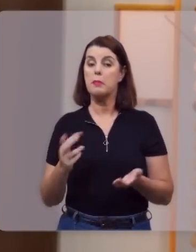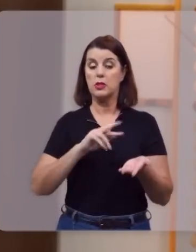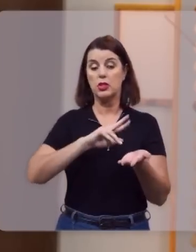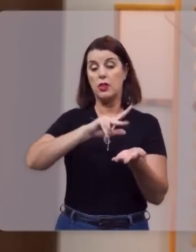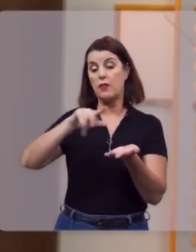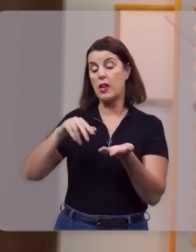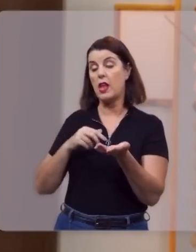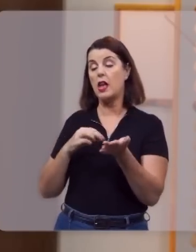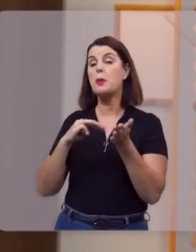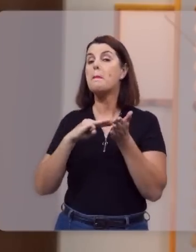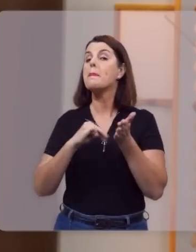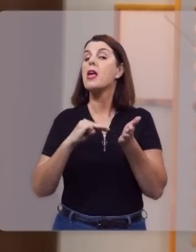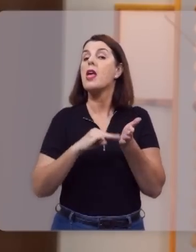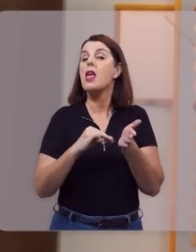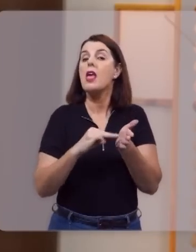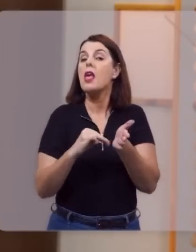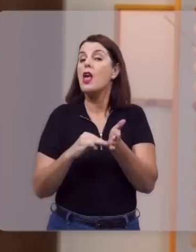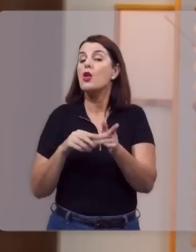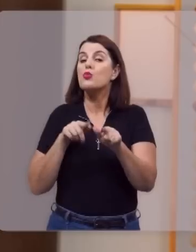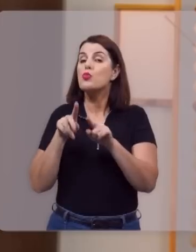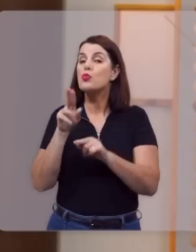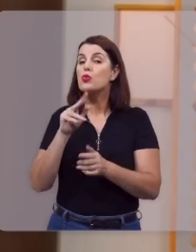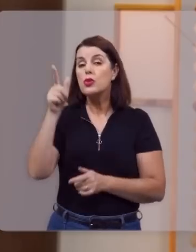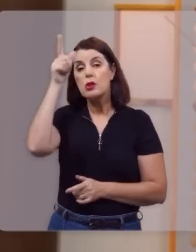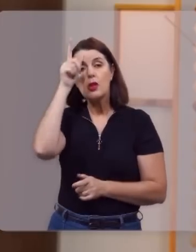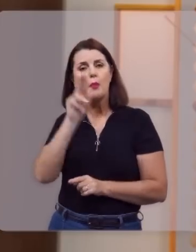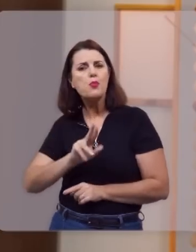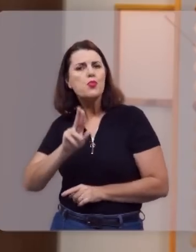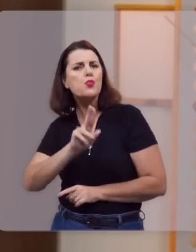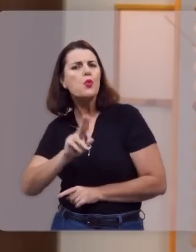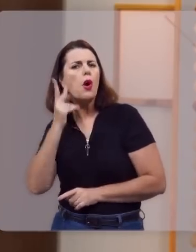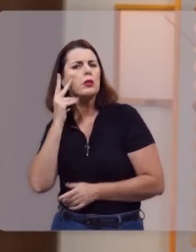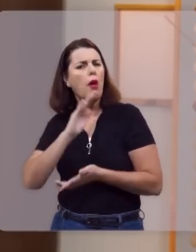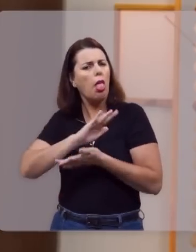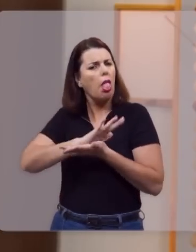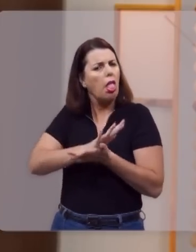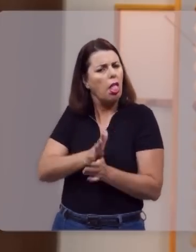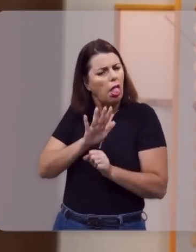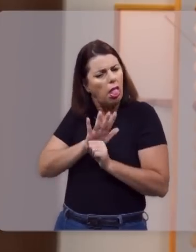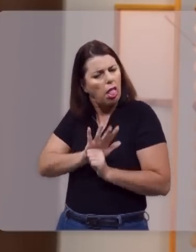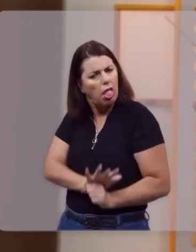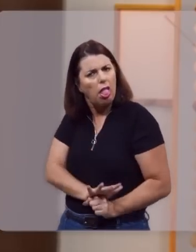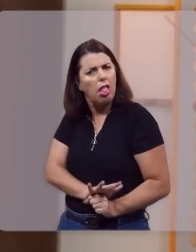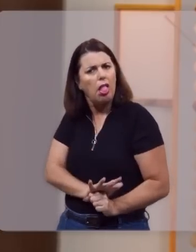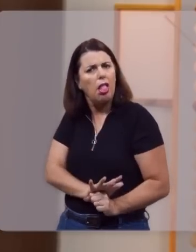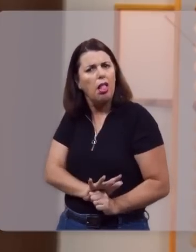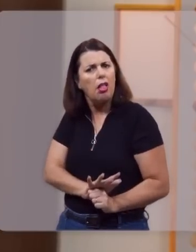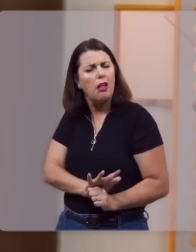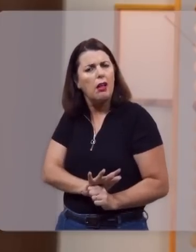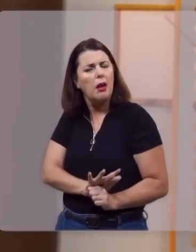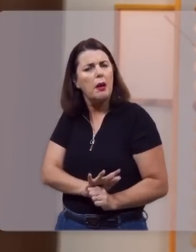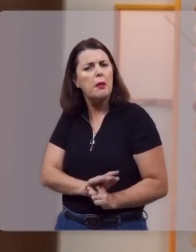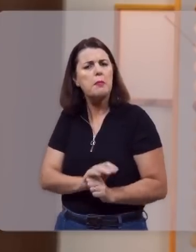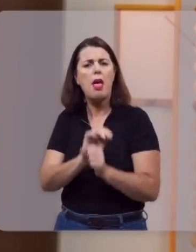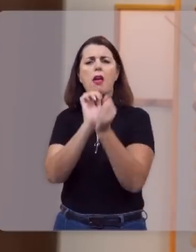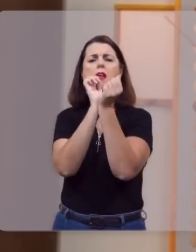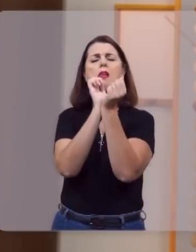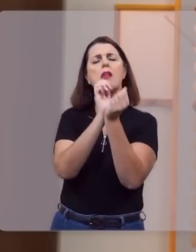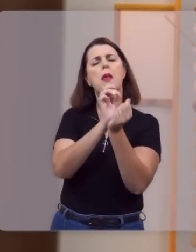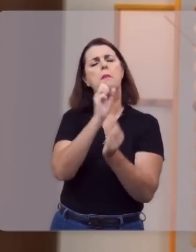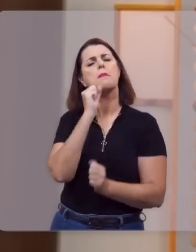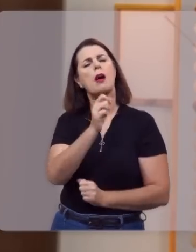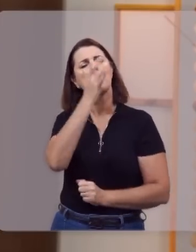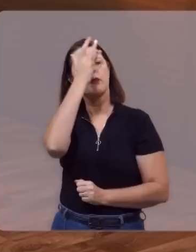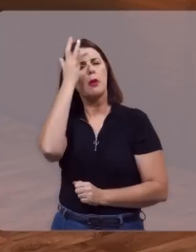diversos métodos, estratagemas que ele usa para oprimir, para escravizar, para destruir, para matar as